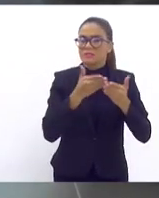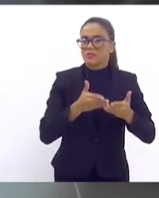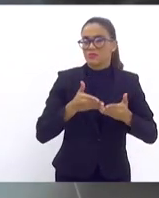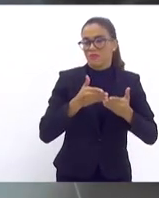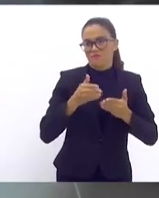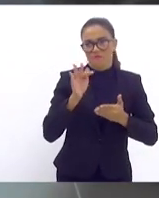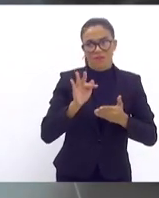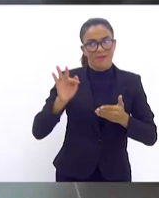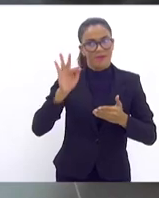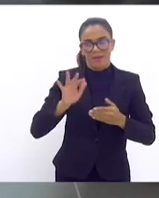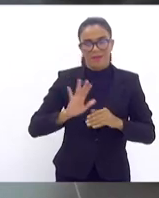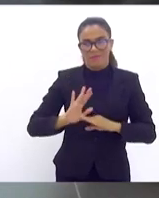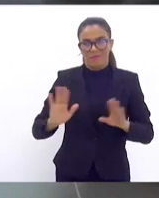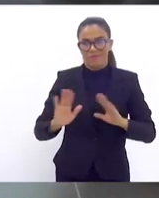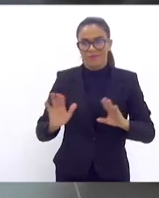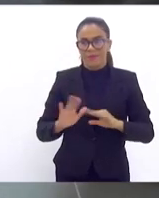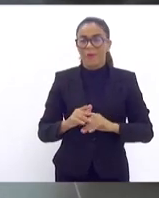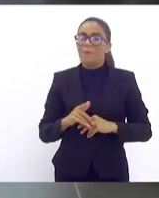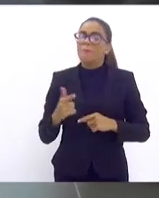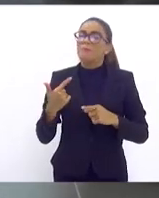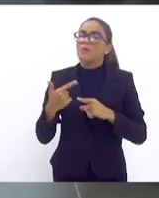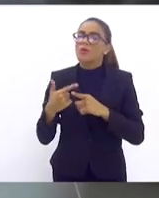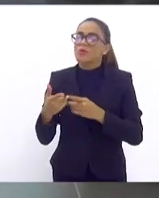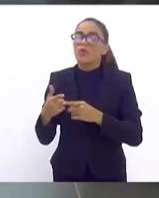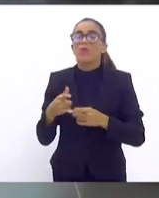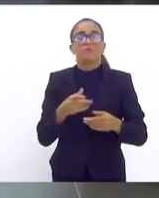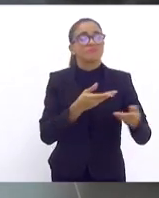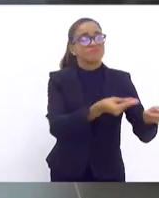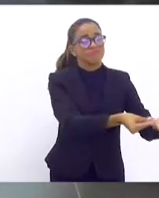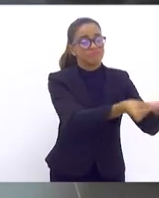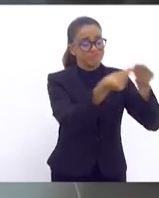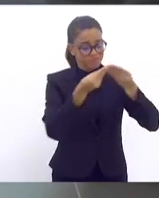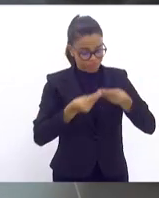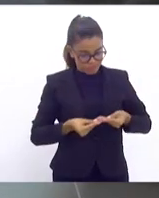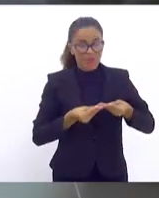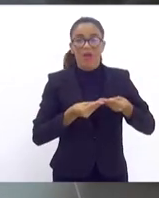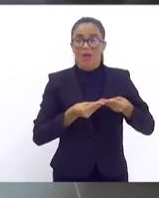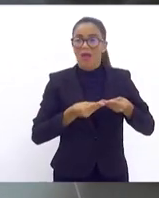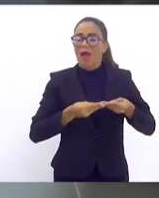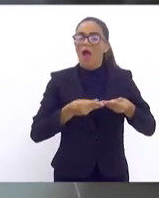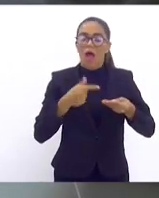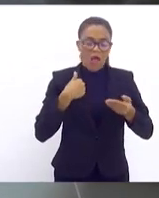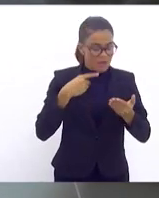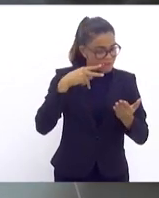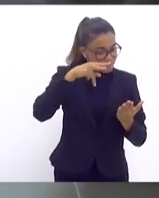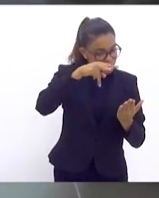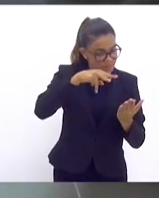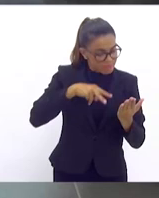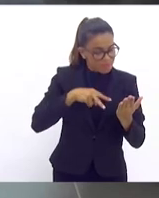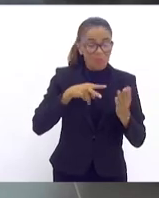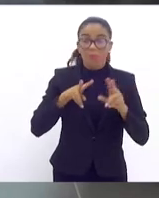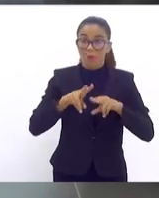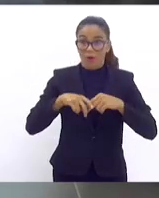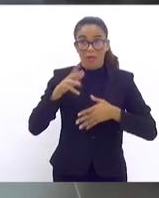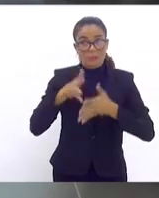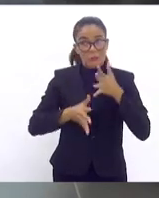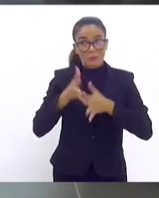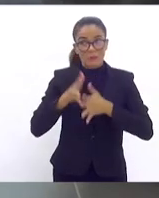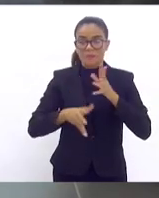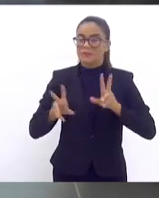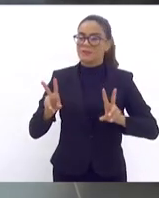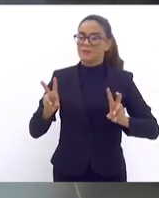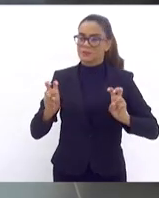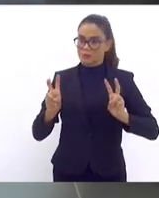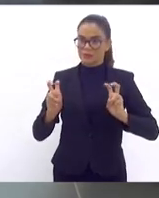sugerir, quando retornasse do INEA, tendo visto a complexidade do tema, se